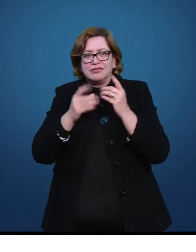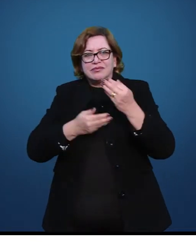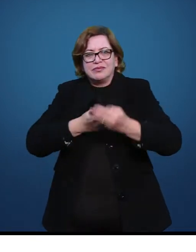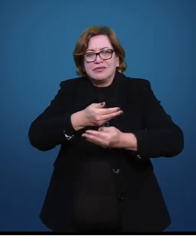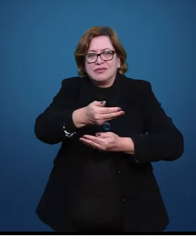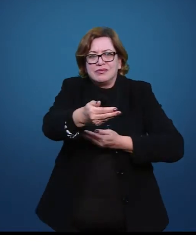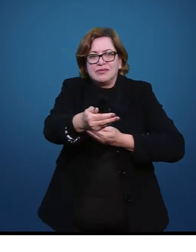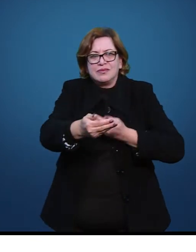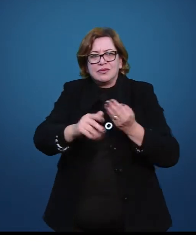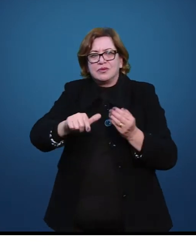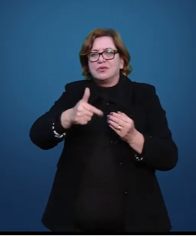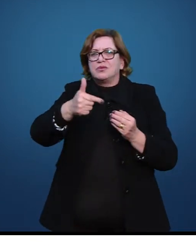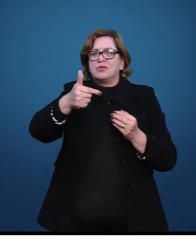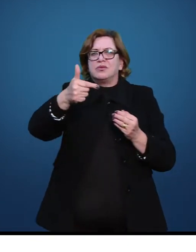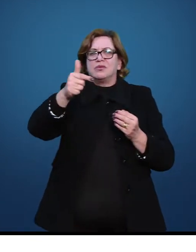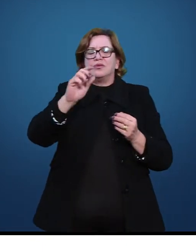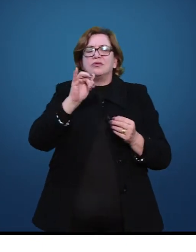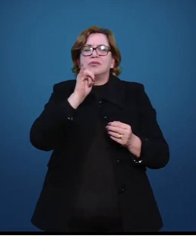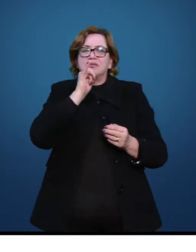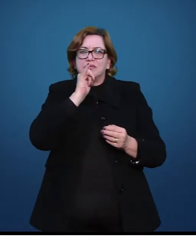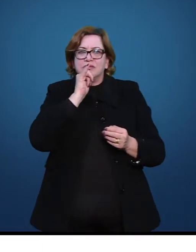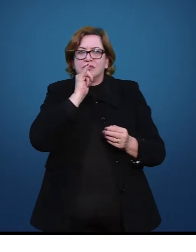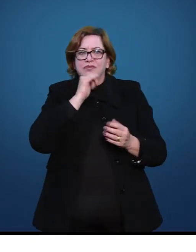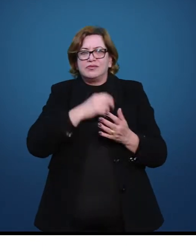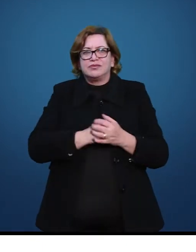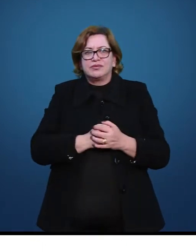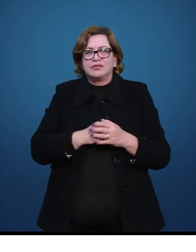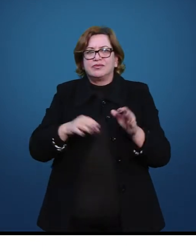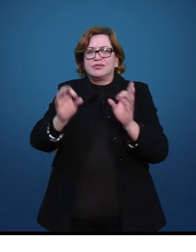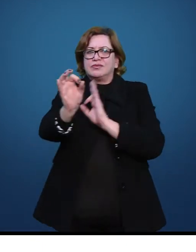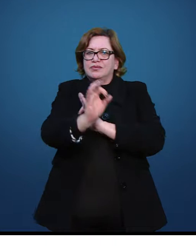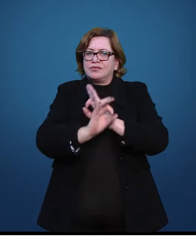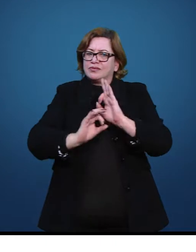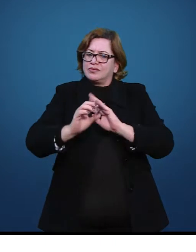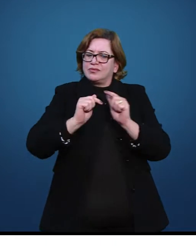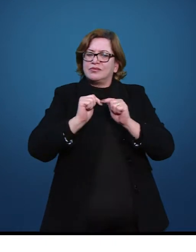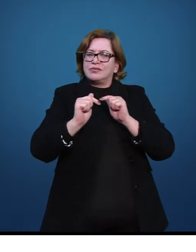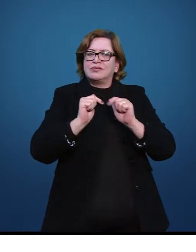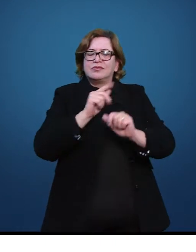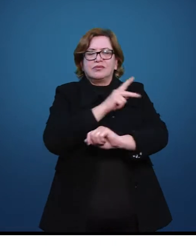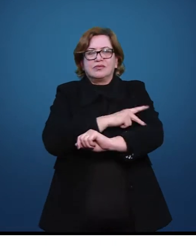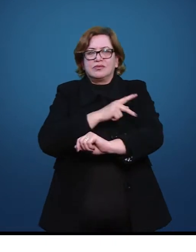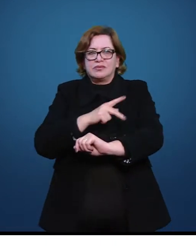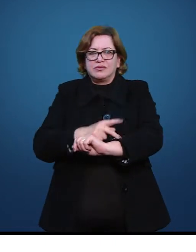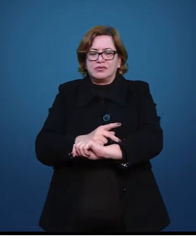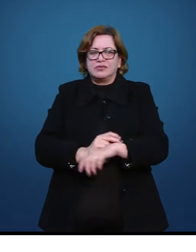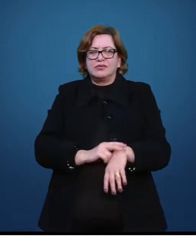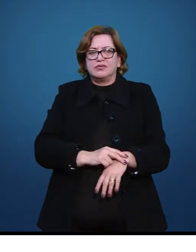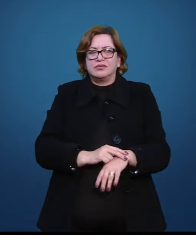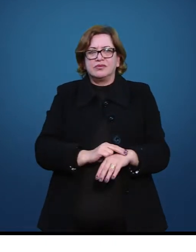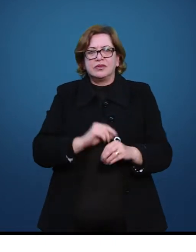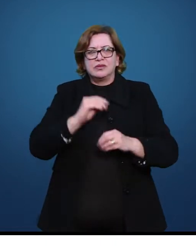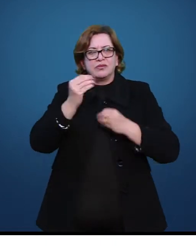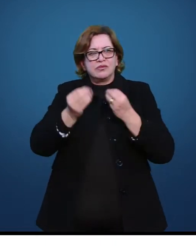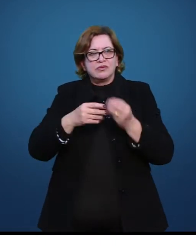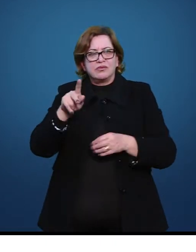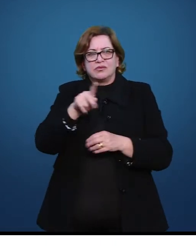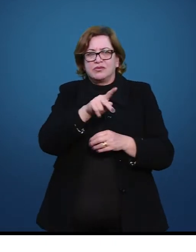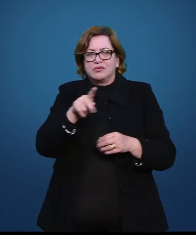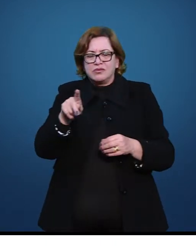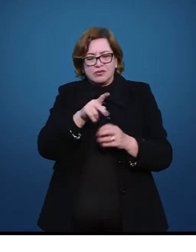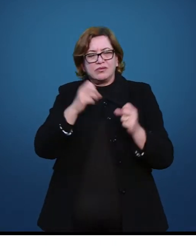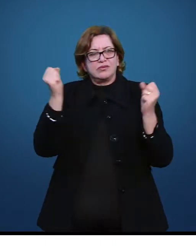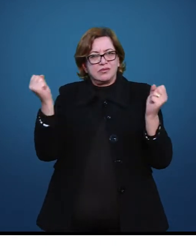interrelacionada com outras questões, como, por exemplo, a organização do trabalho pedagógico. Então, para que o professor